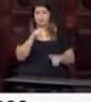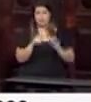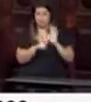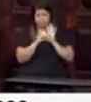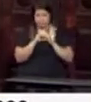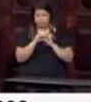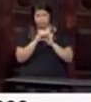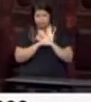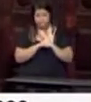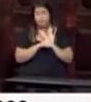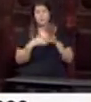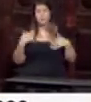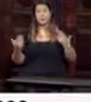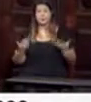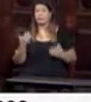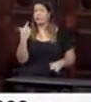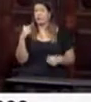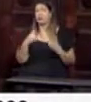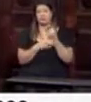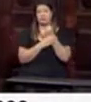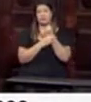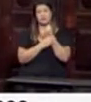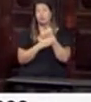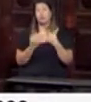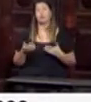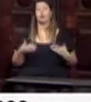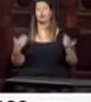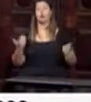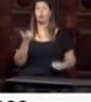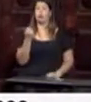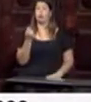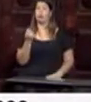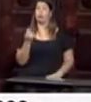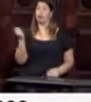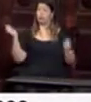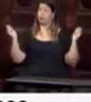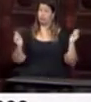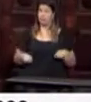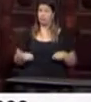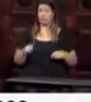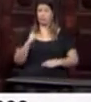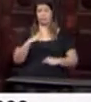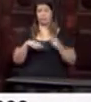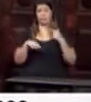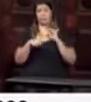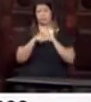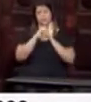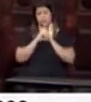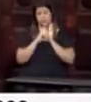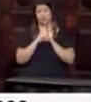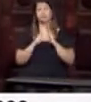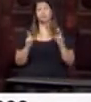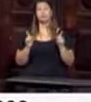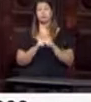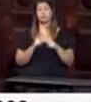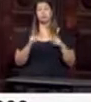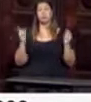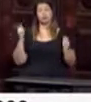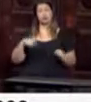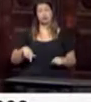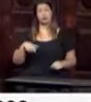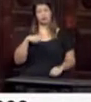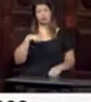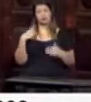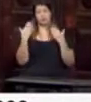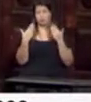segurança de qual é o valor que efetivamente poderá ser antecipado. E mais, existe uma dúvida, e essa